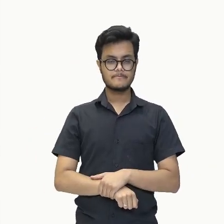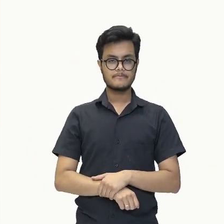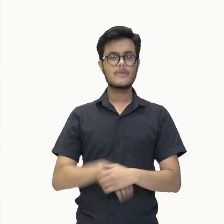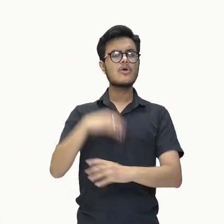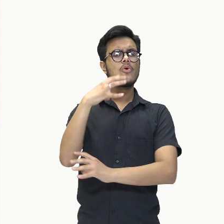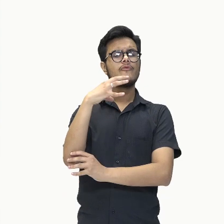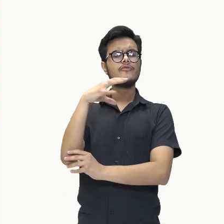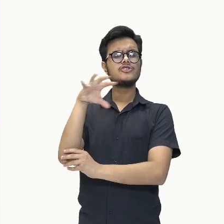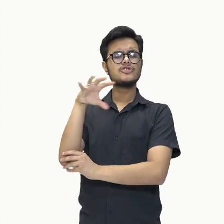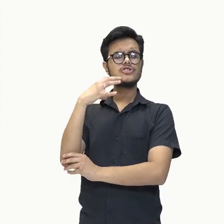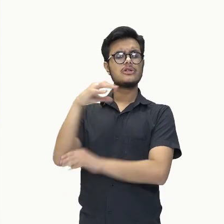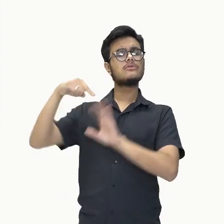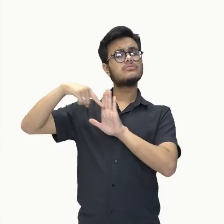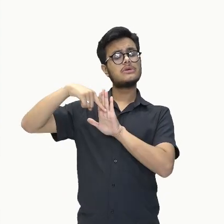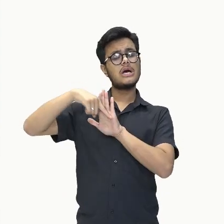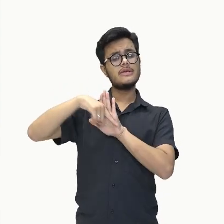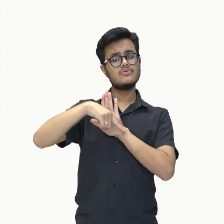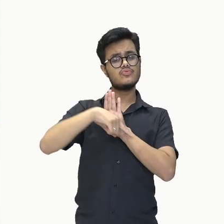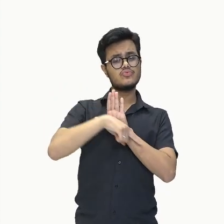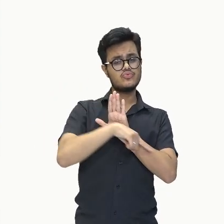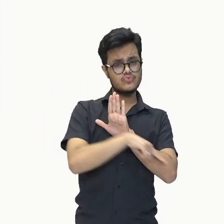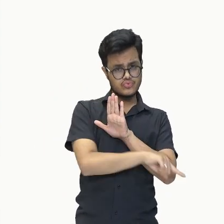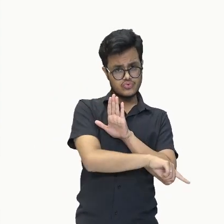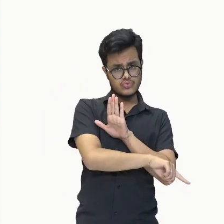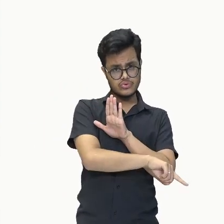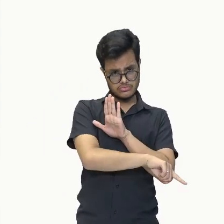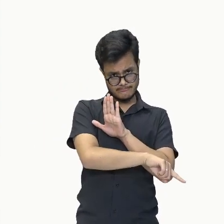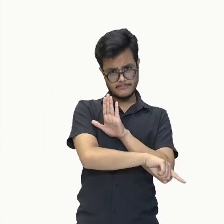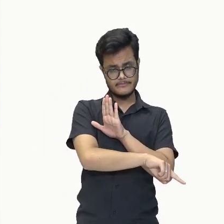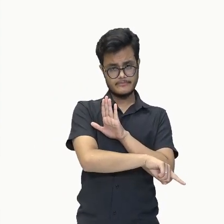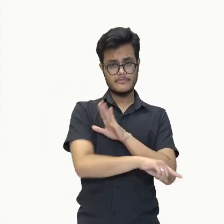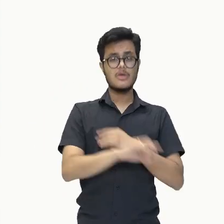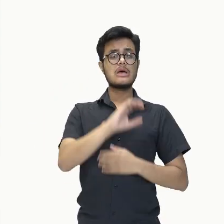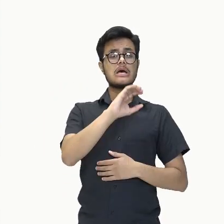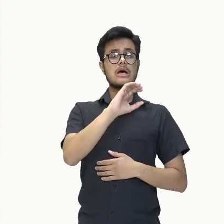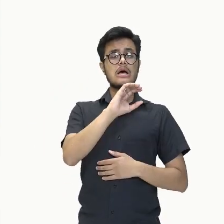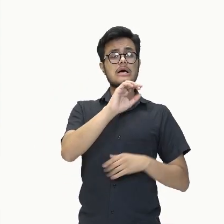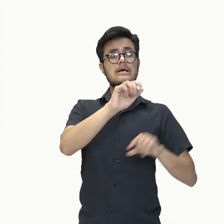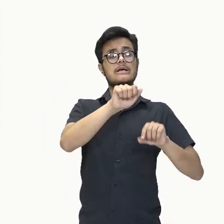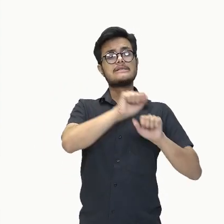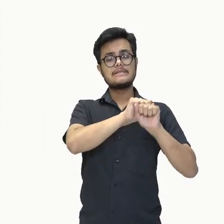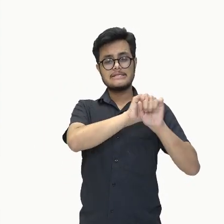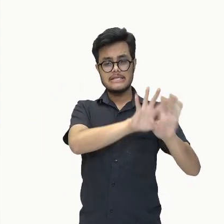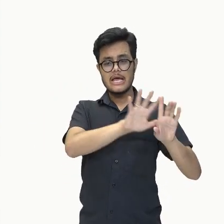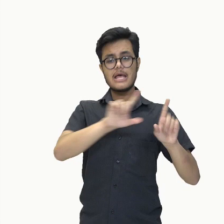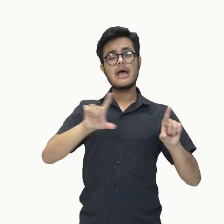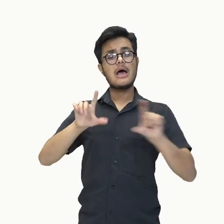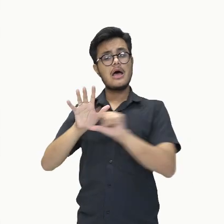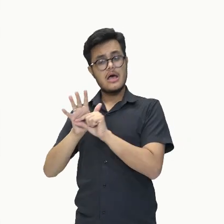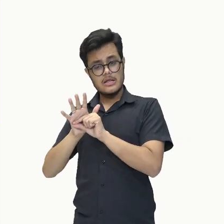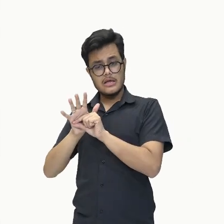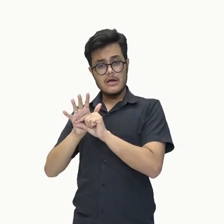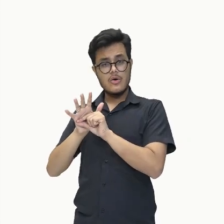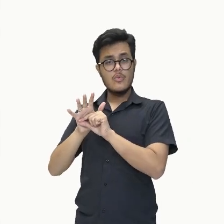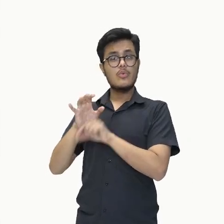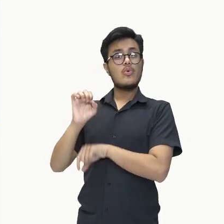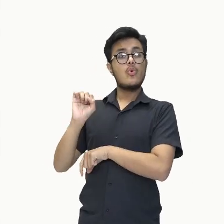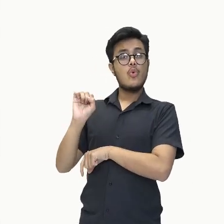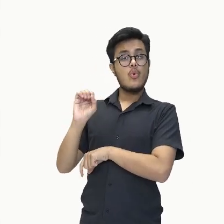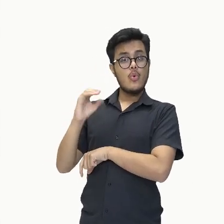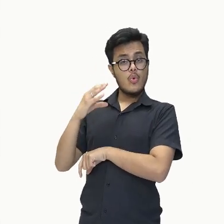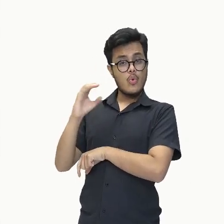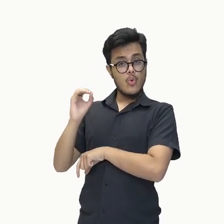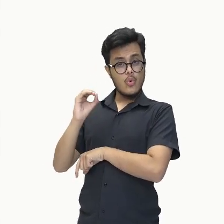ventilador e o circulador teve uma queda, né, de setembro para outubro, saiu de 3,9% para 2,2%. E